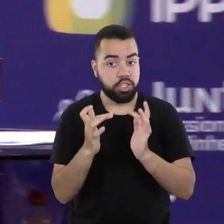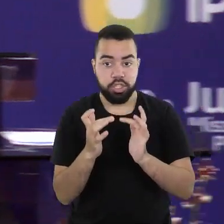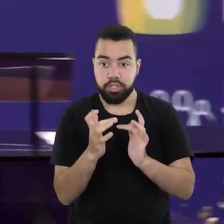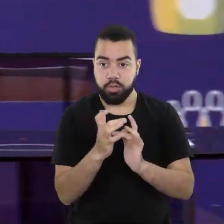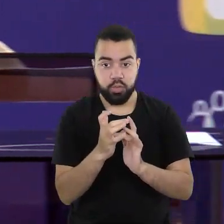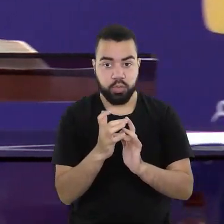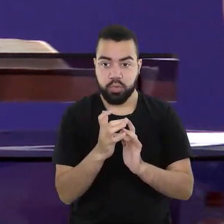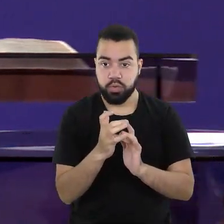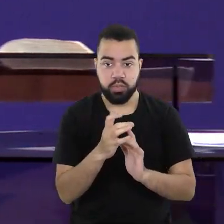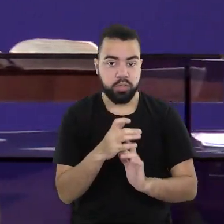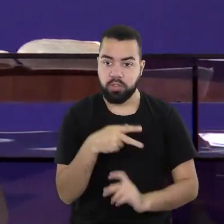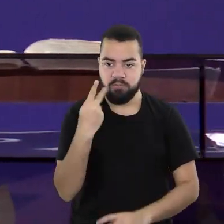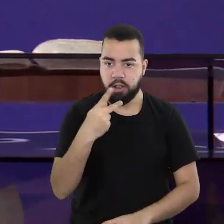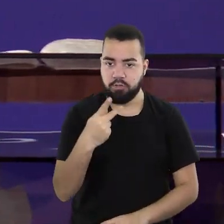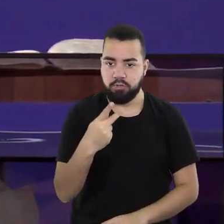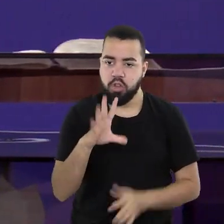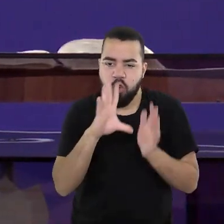próximo.